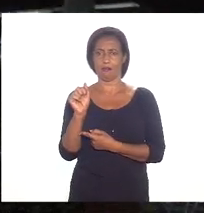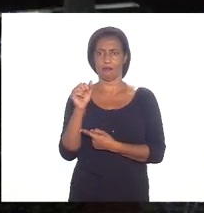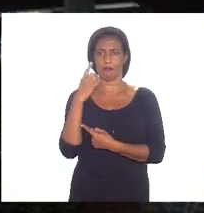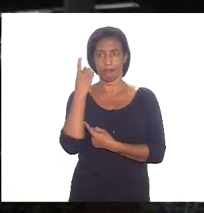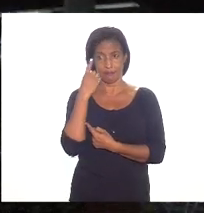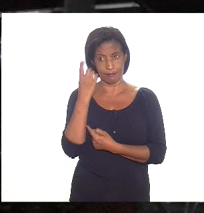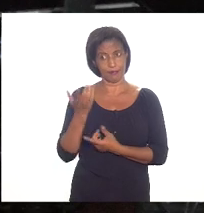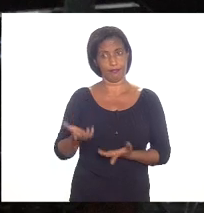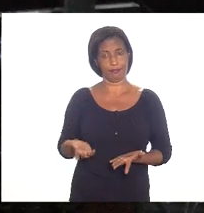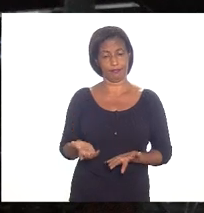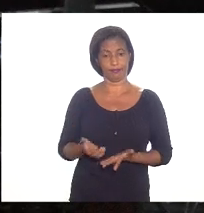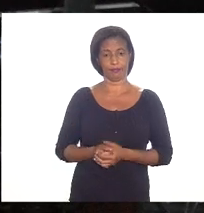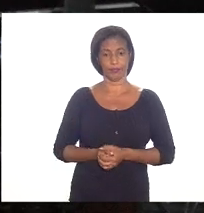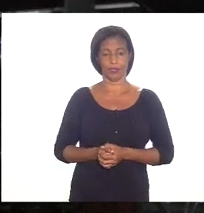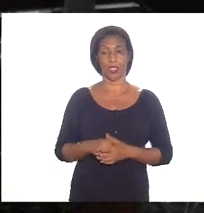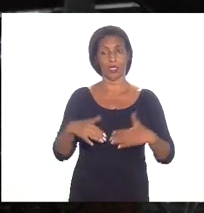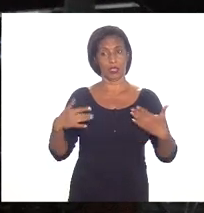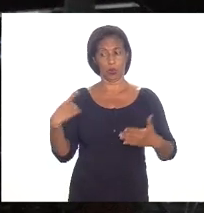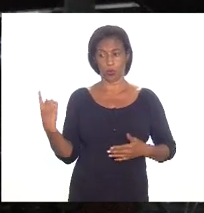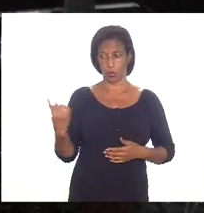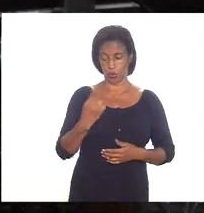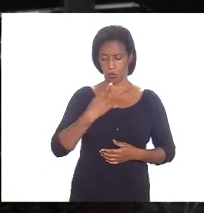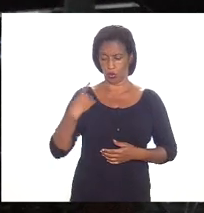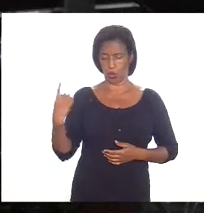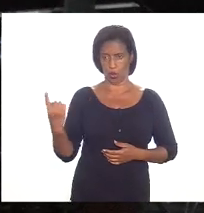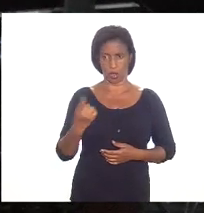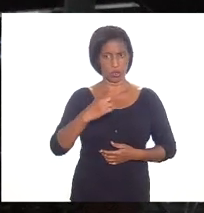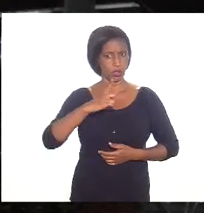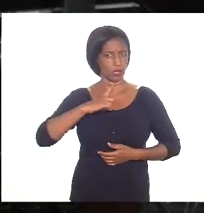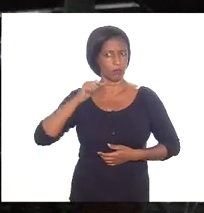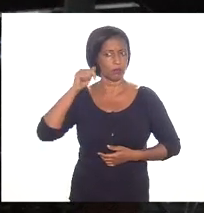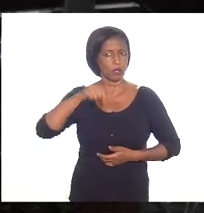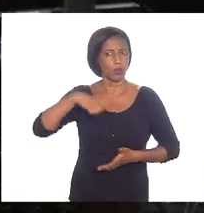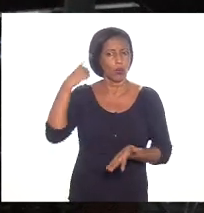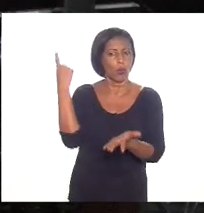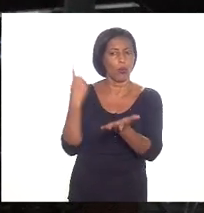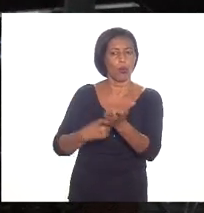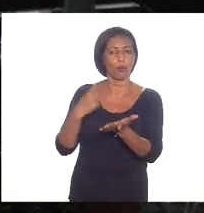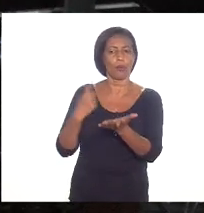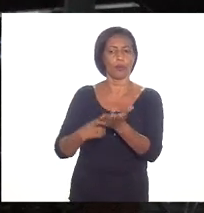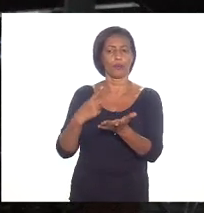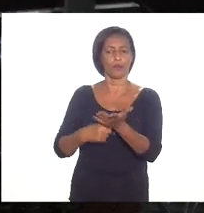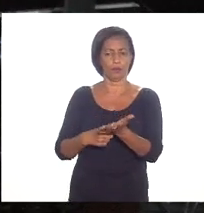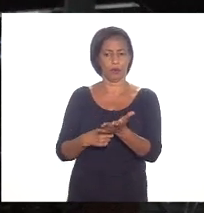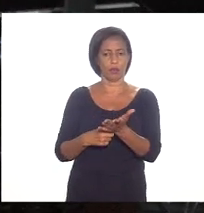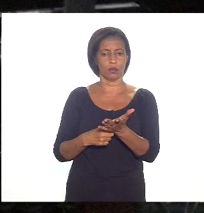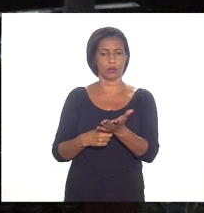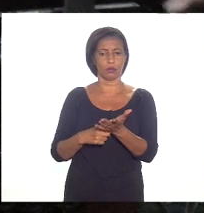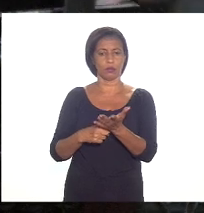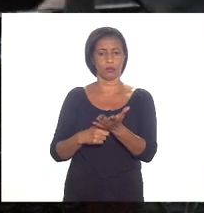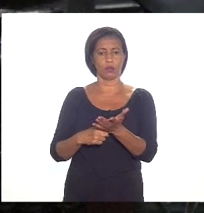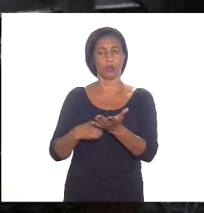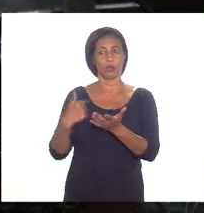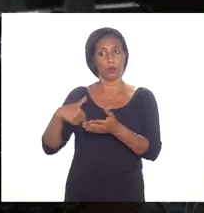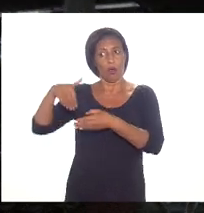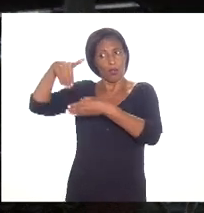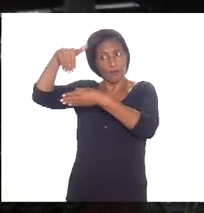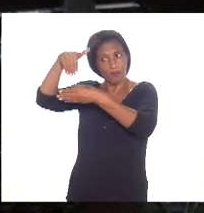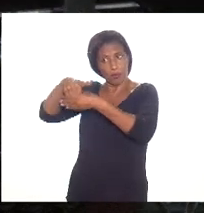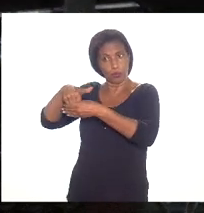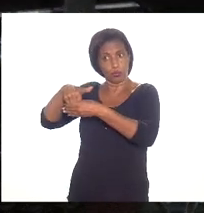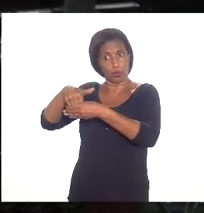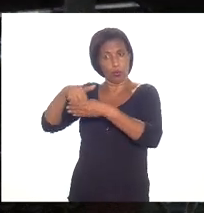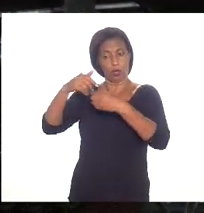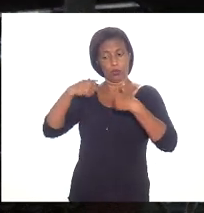Então, nós temos aqui os nossos compromissos com quem nos votou e nos colocou aqui. Enquanto eu